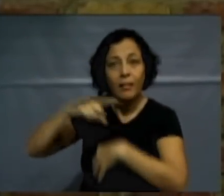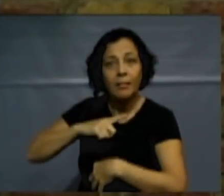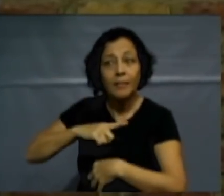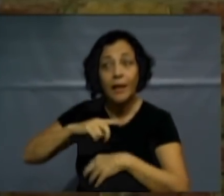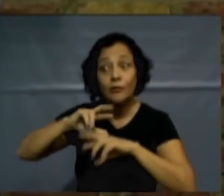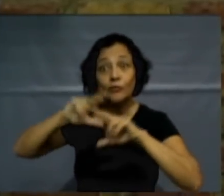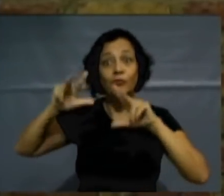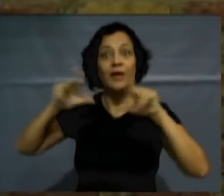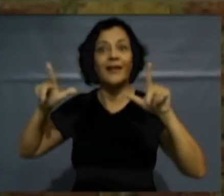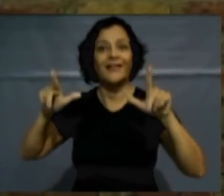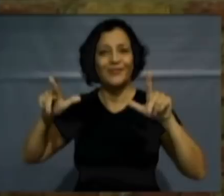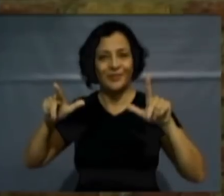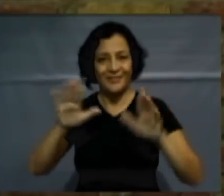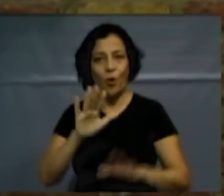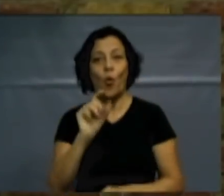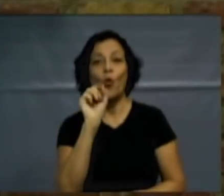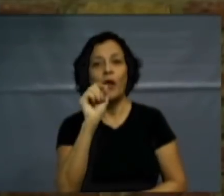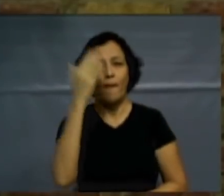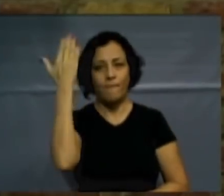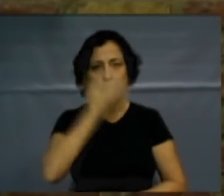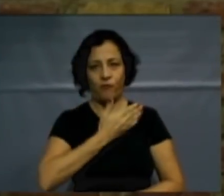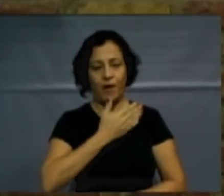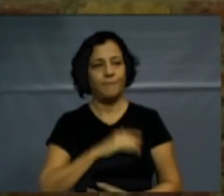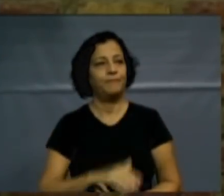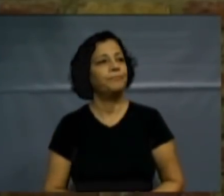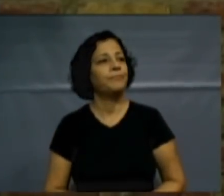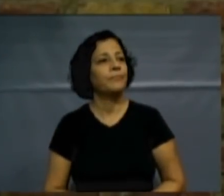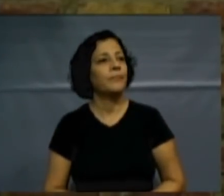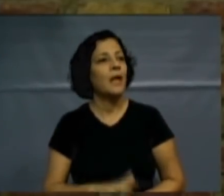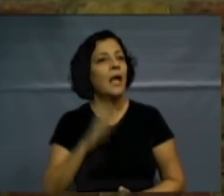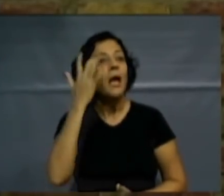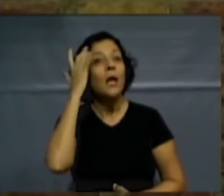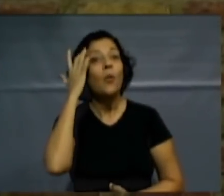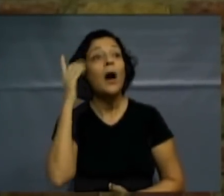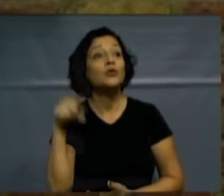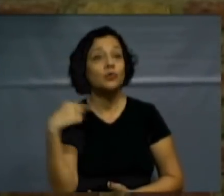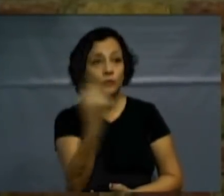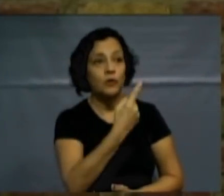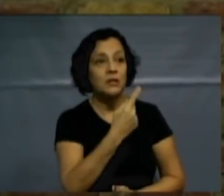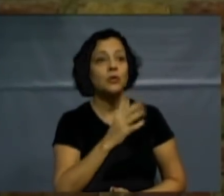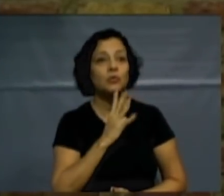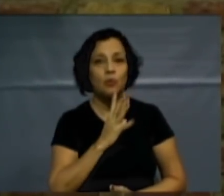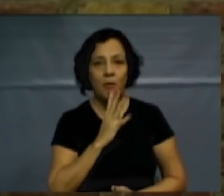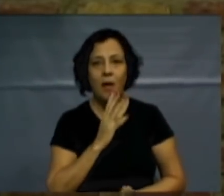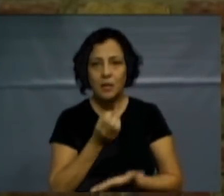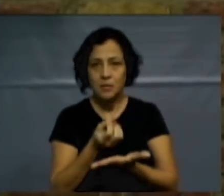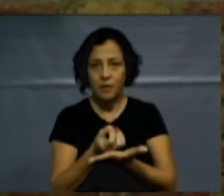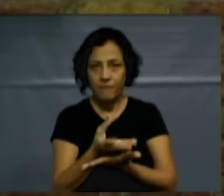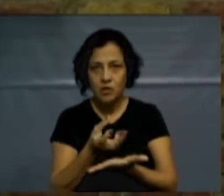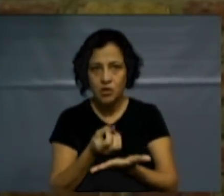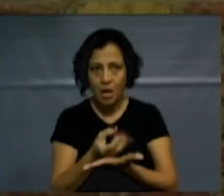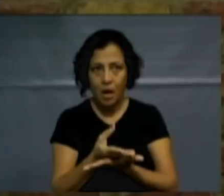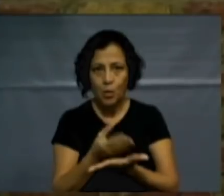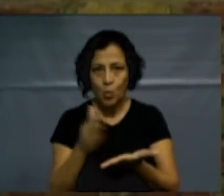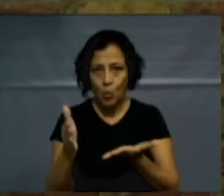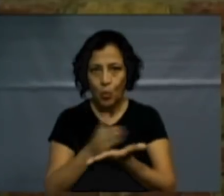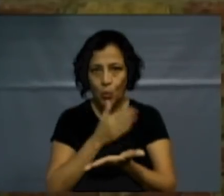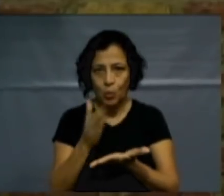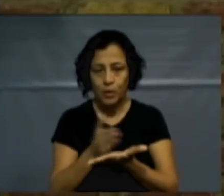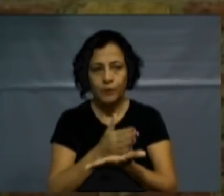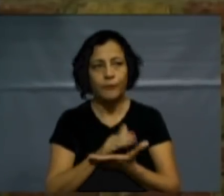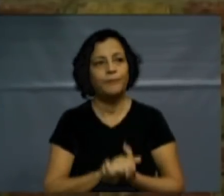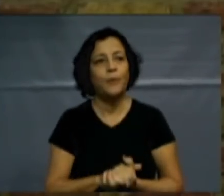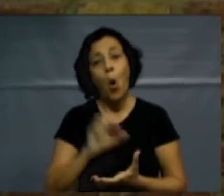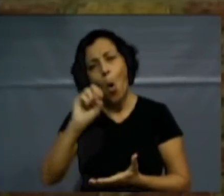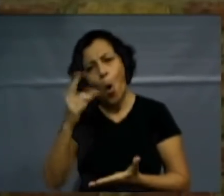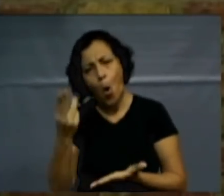querem ver como isso é um fato? Acho que todo mundo aqui conhece o livro Evangelho segundo o Espiritismo, correto? Ou mesmo o livro dos Espíritos.